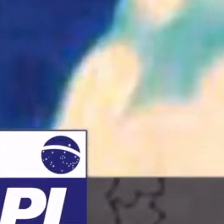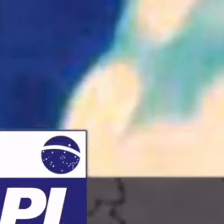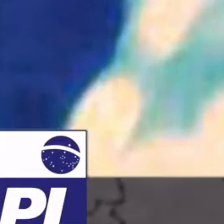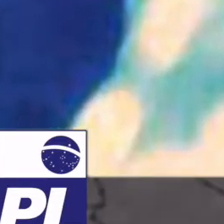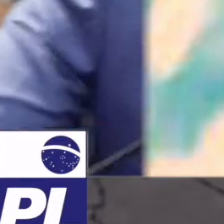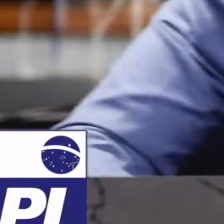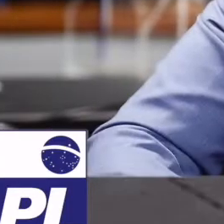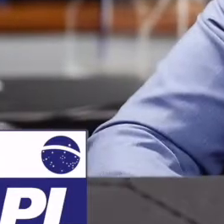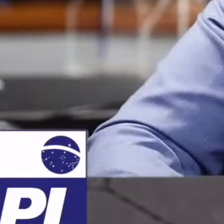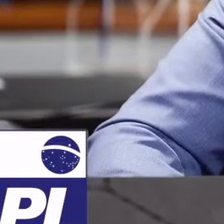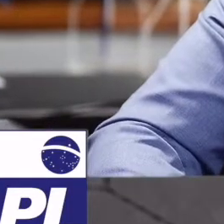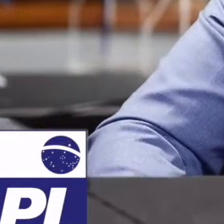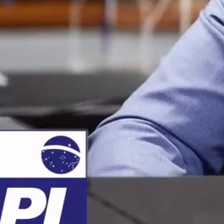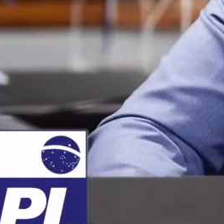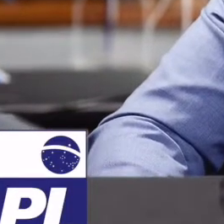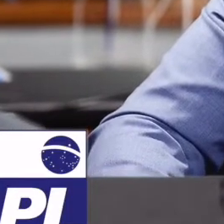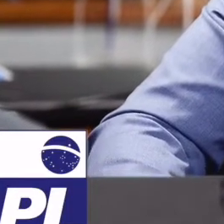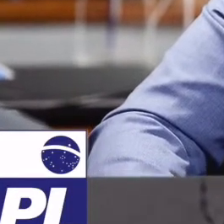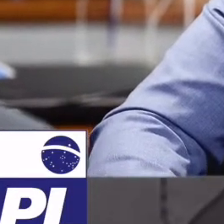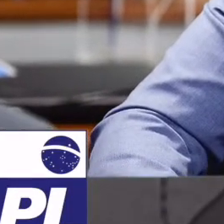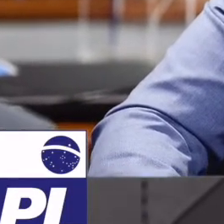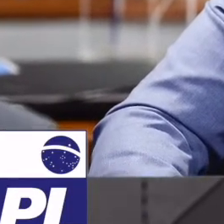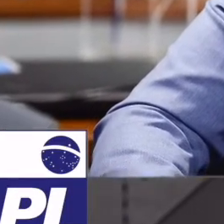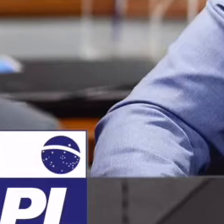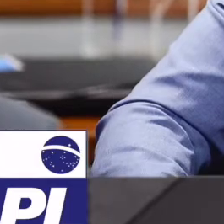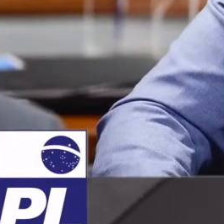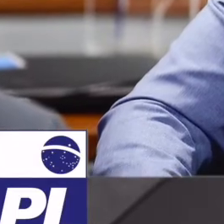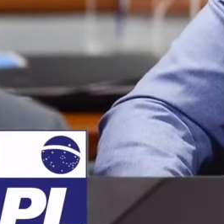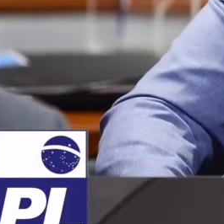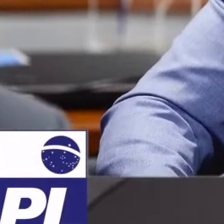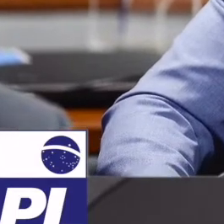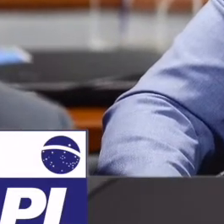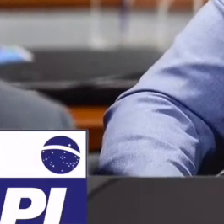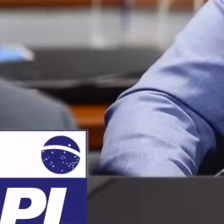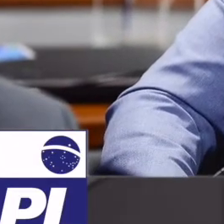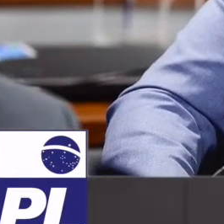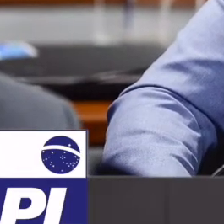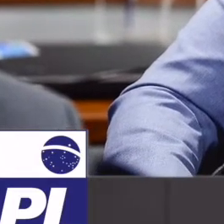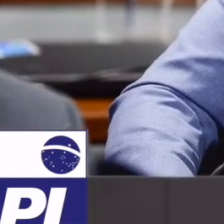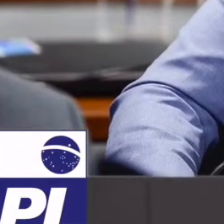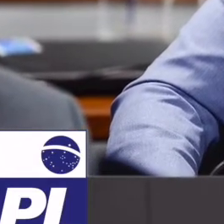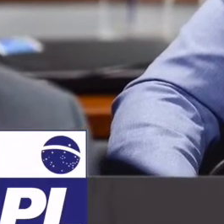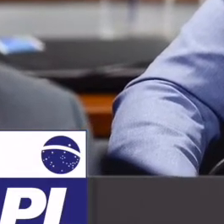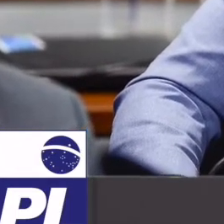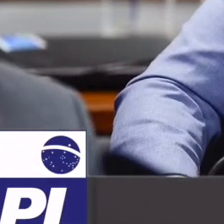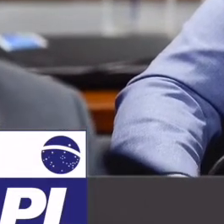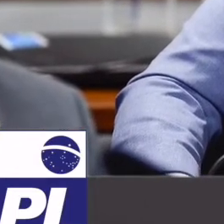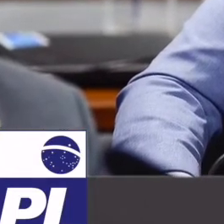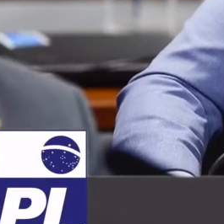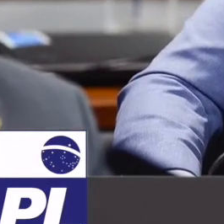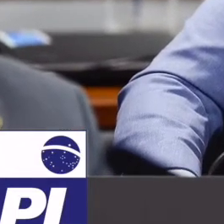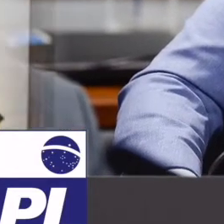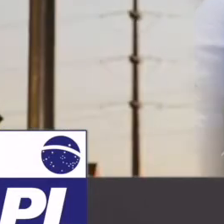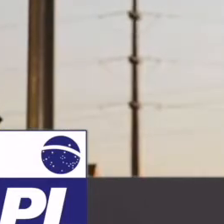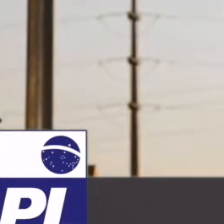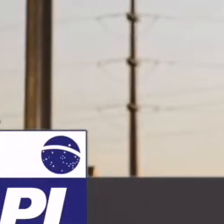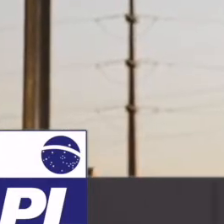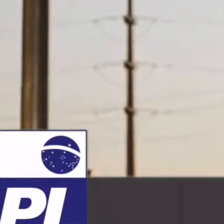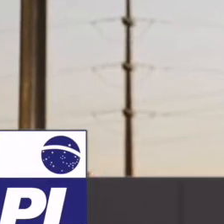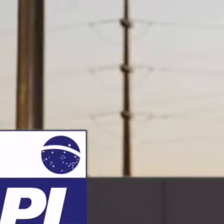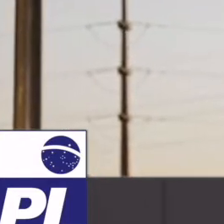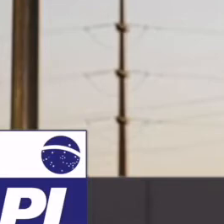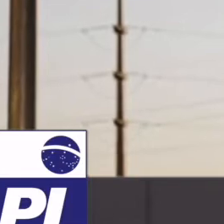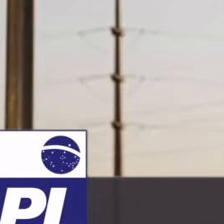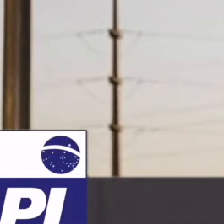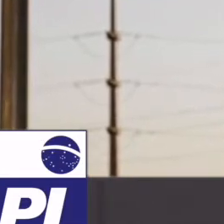todo tipo, Marcos Rogério disse que apenas em 2019, no governo Bolsonaro, foi determinada a transferência